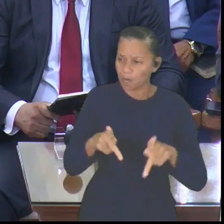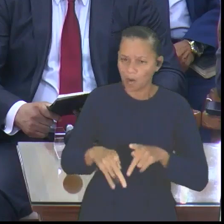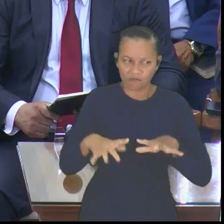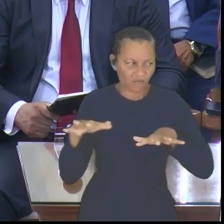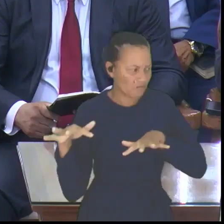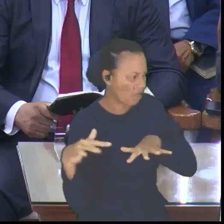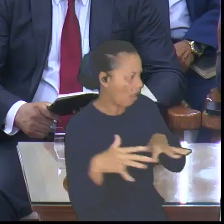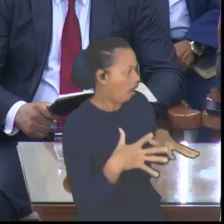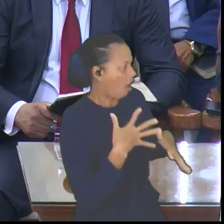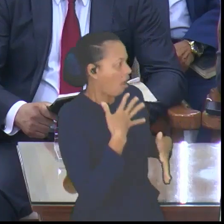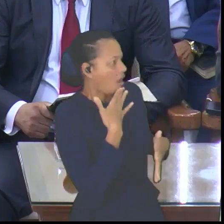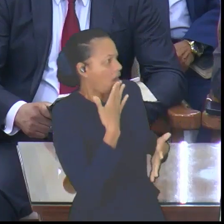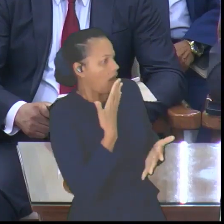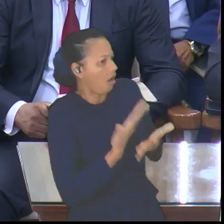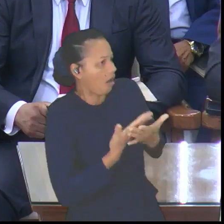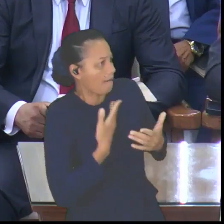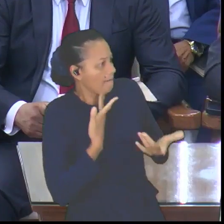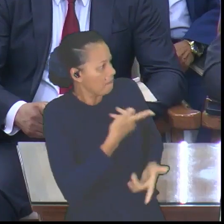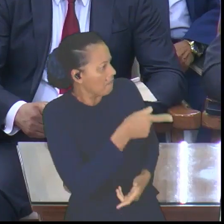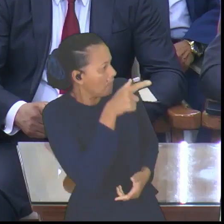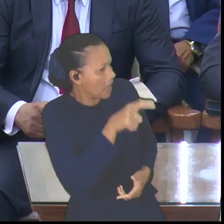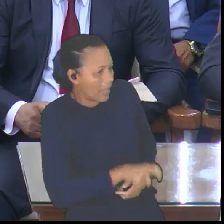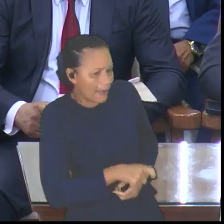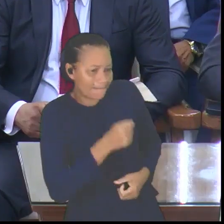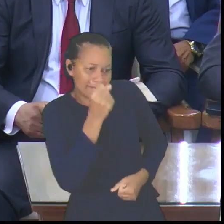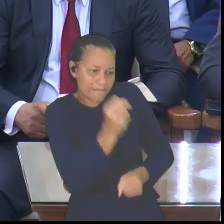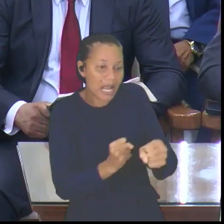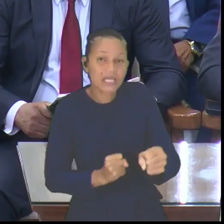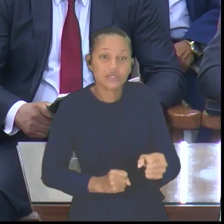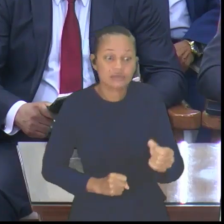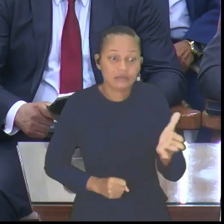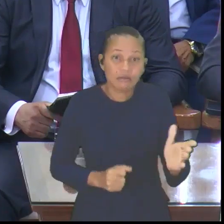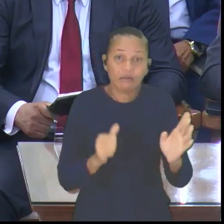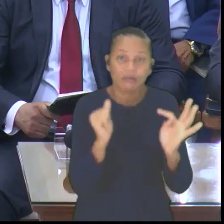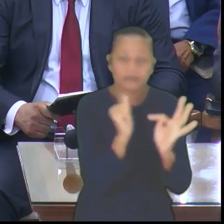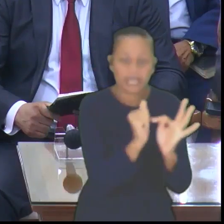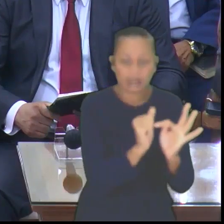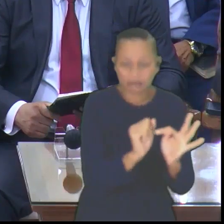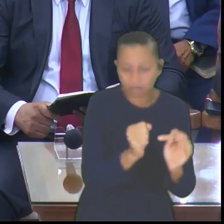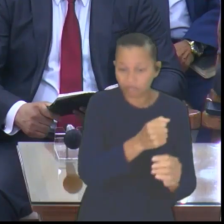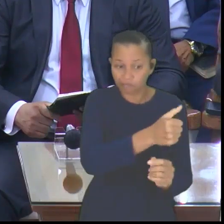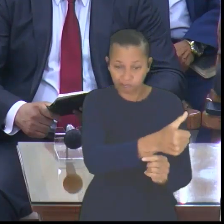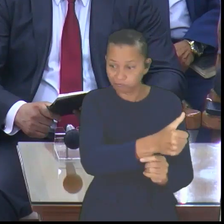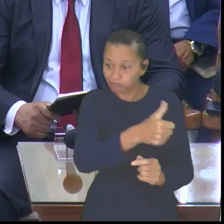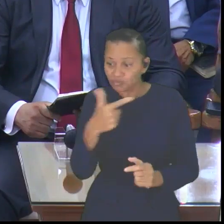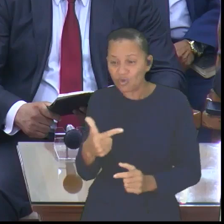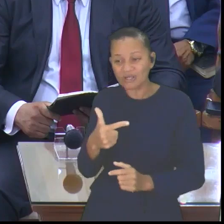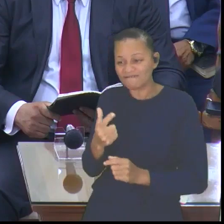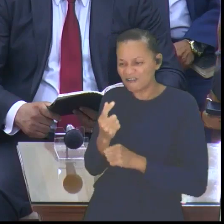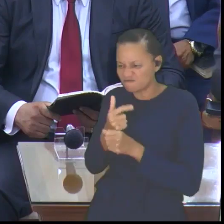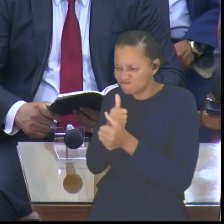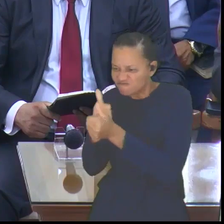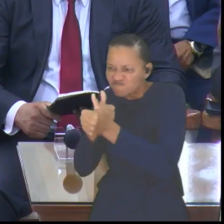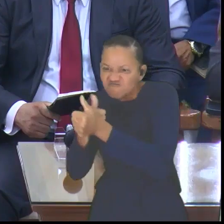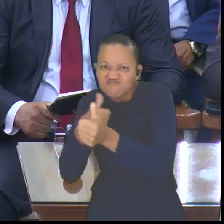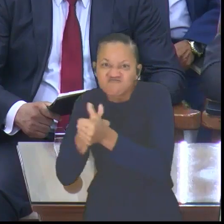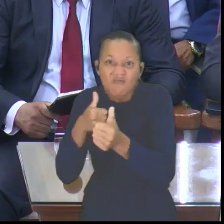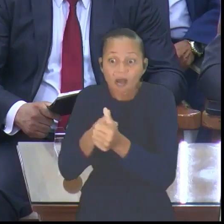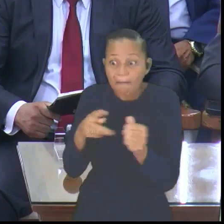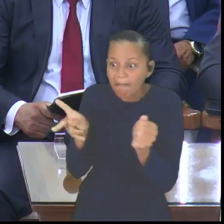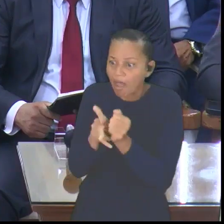ação de matar Tiago, ele prende agora Pedro e